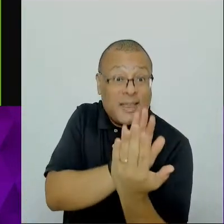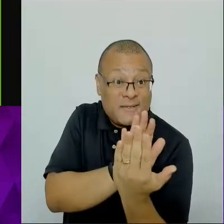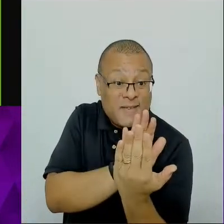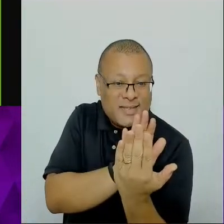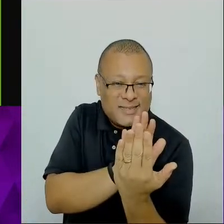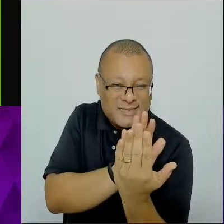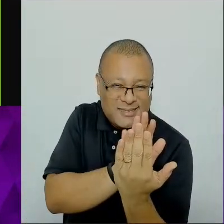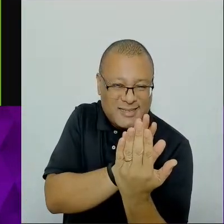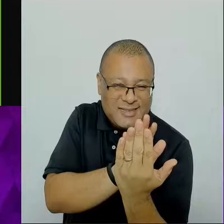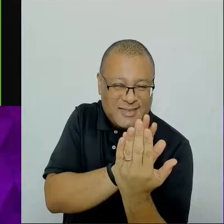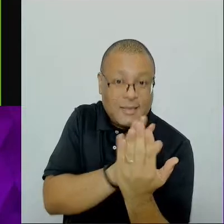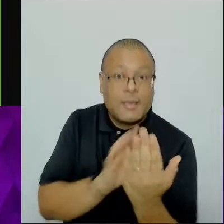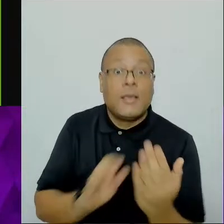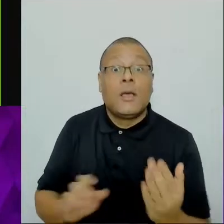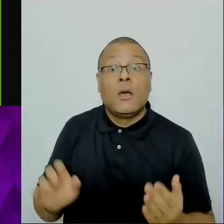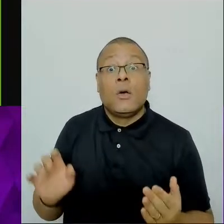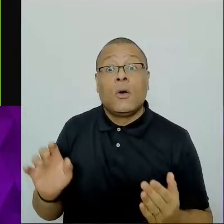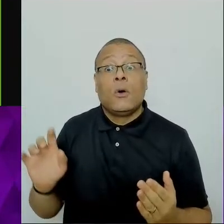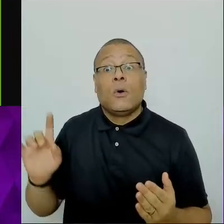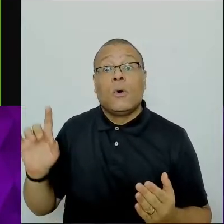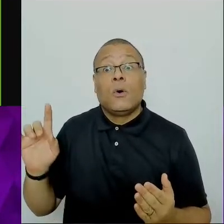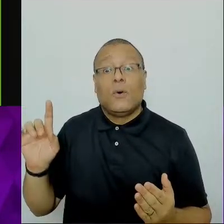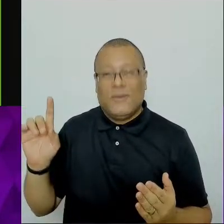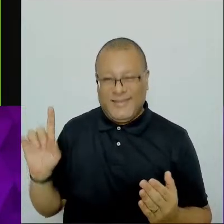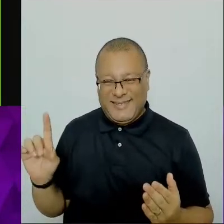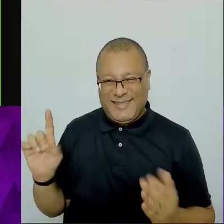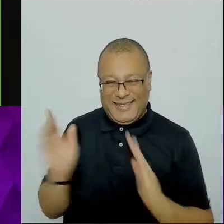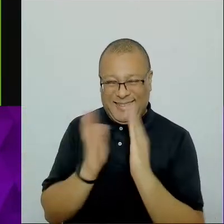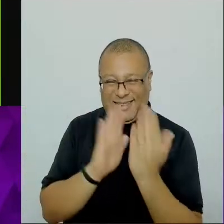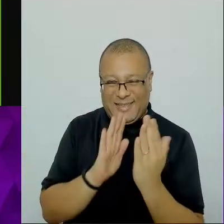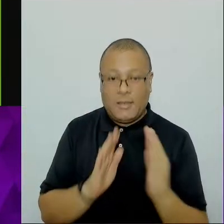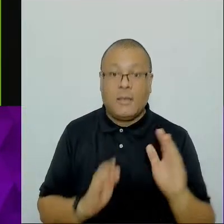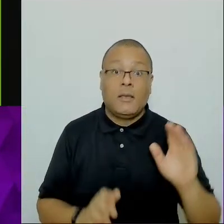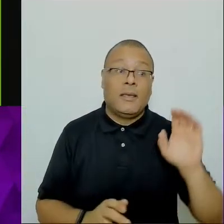lado direito é o lado que a gente tem ali a infraestrutura.